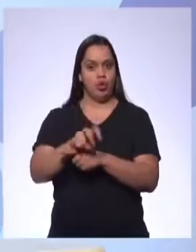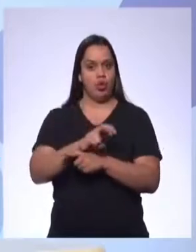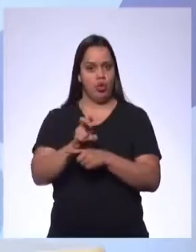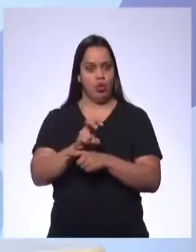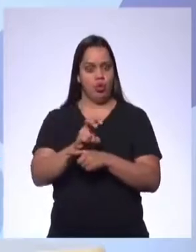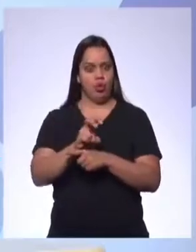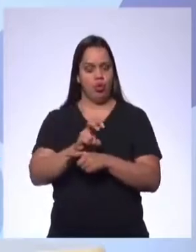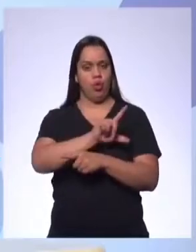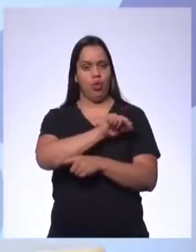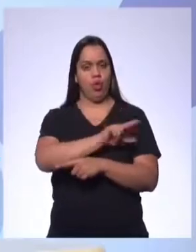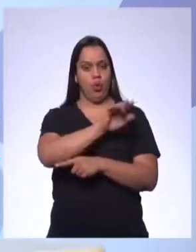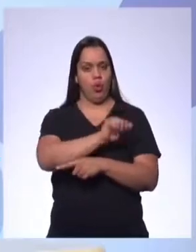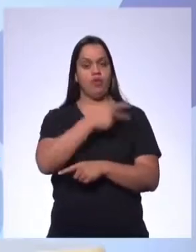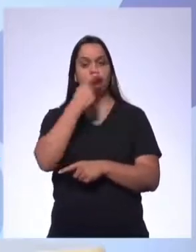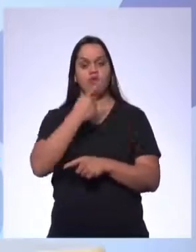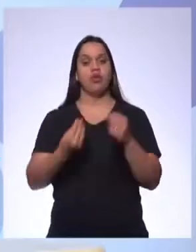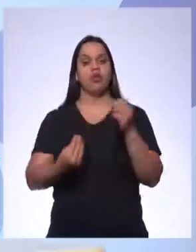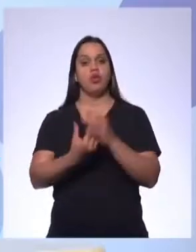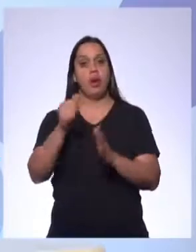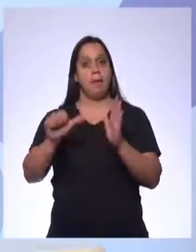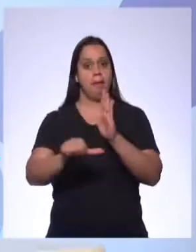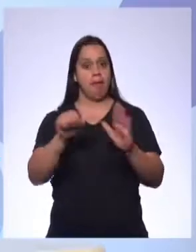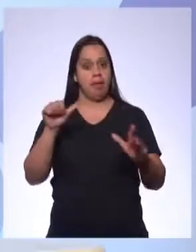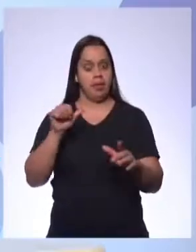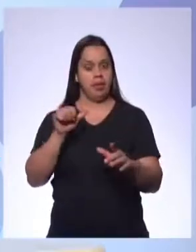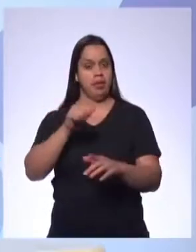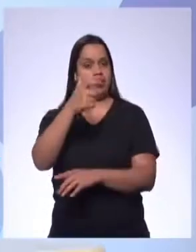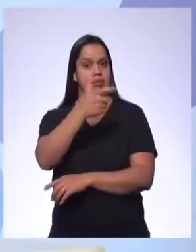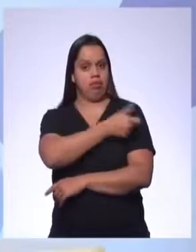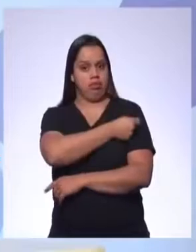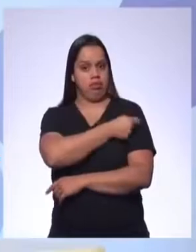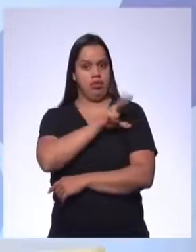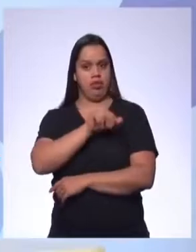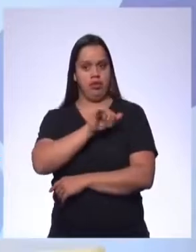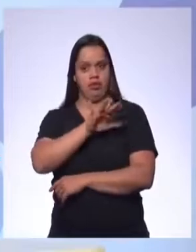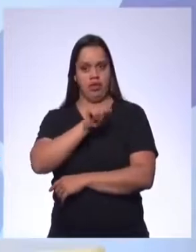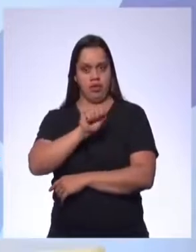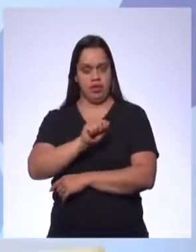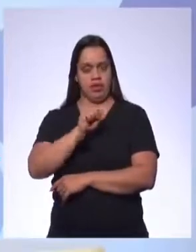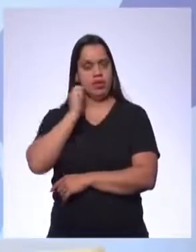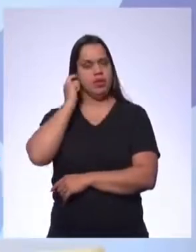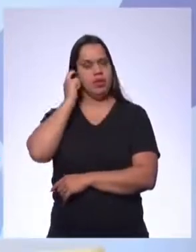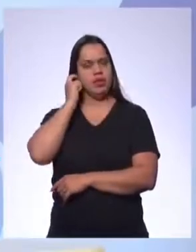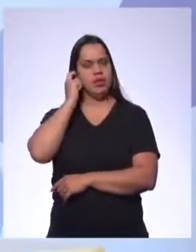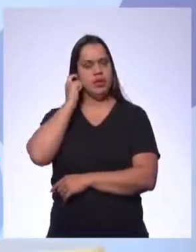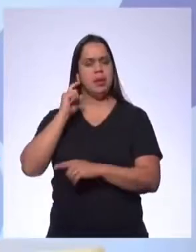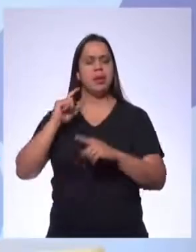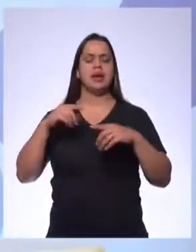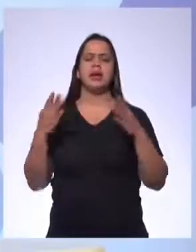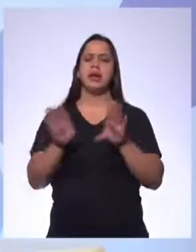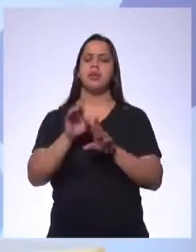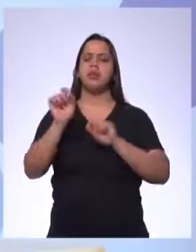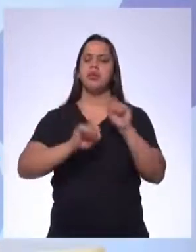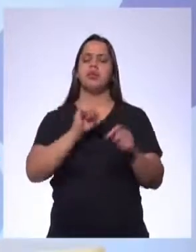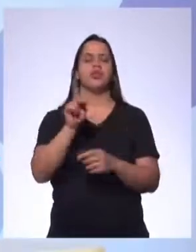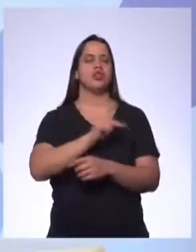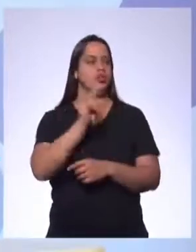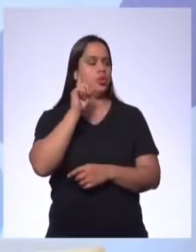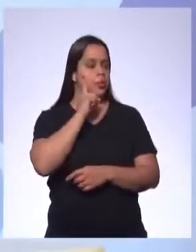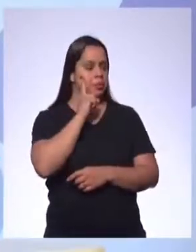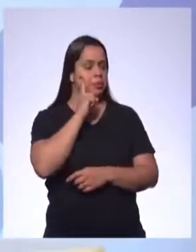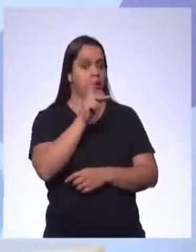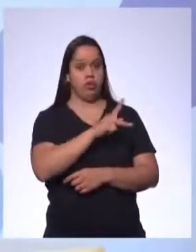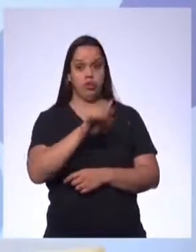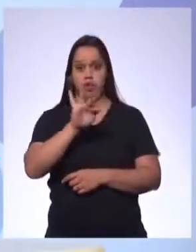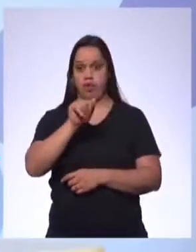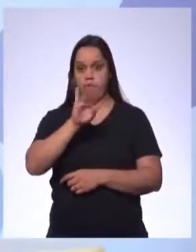primeira vacina, que eu acho que é legal a gente comentar e deixar bem claro, né? Aliás, professor, a